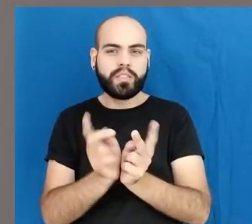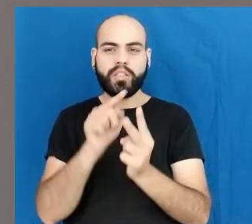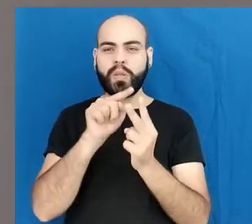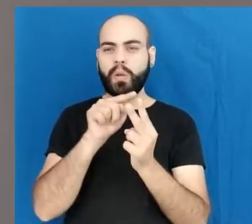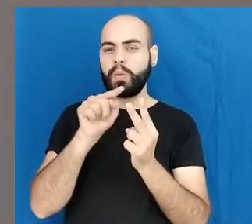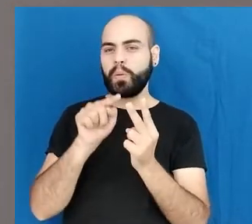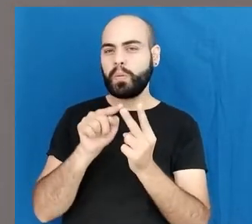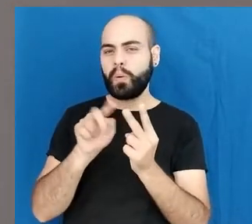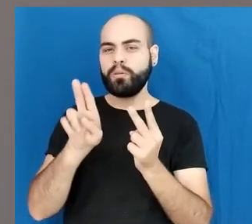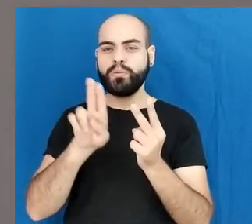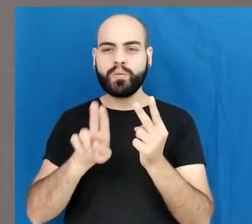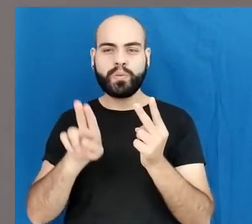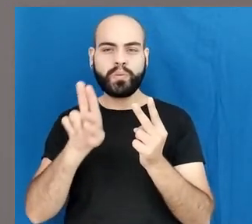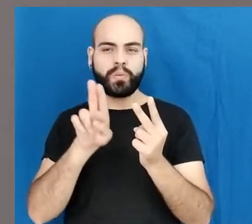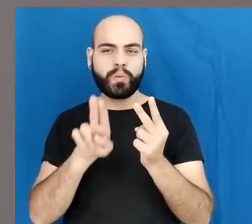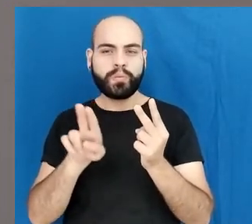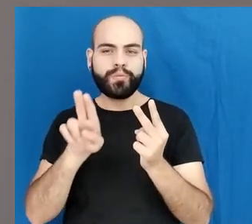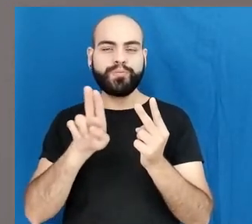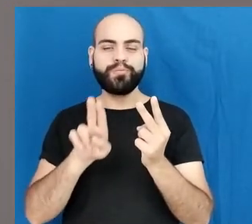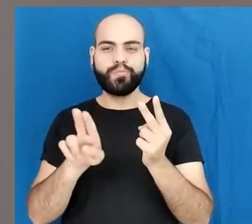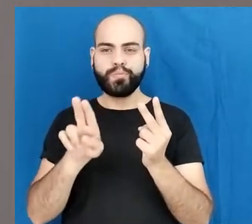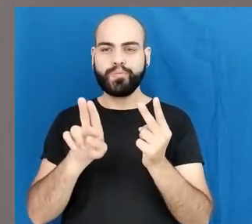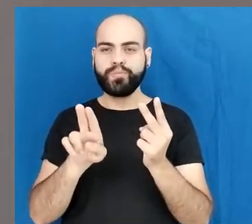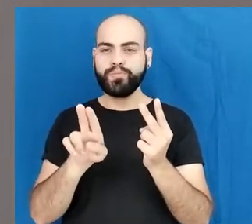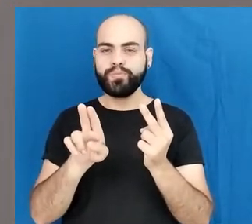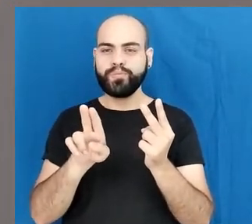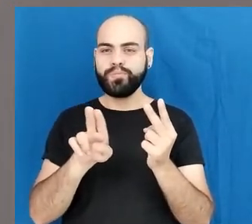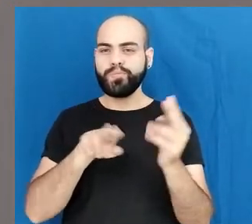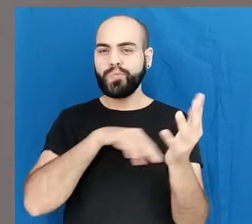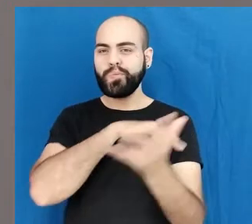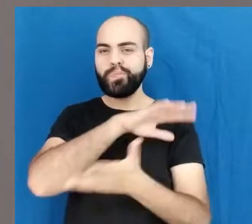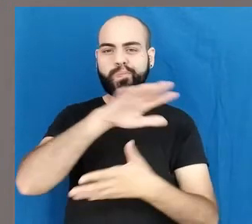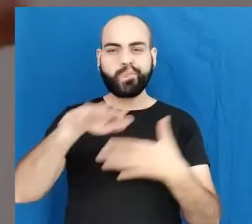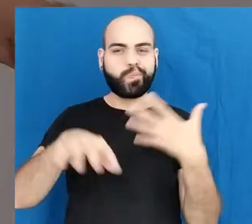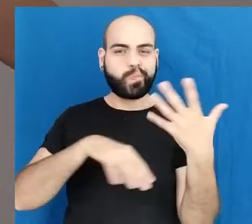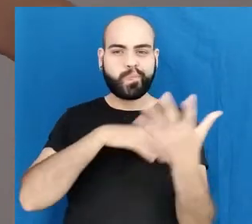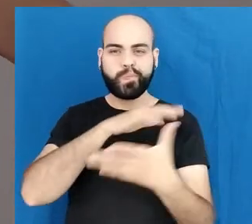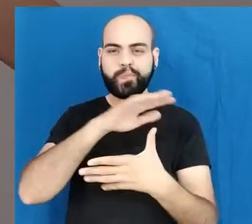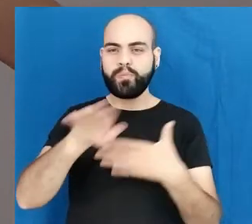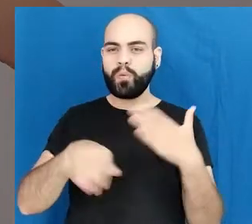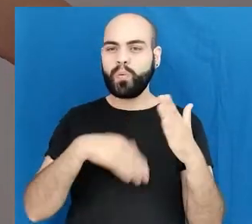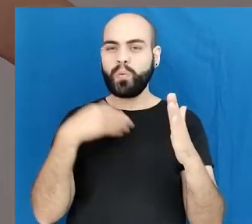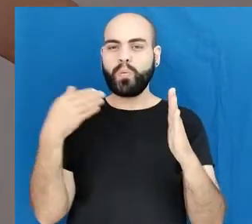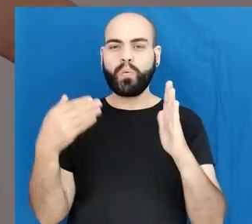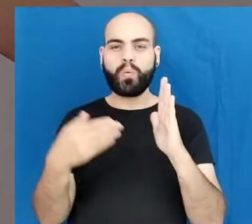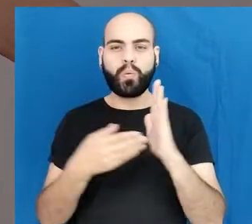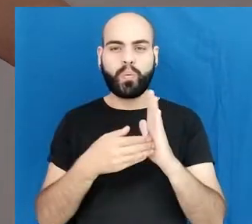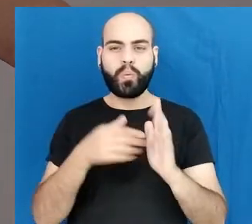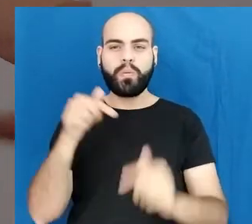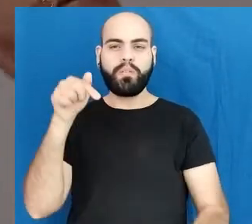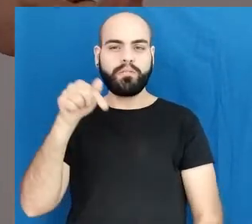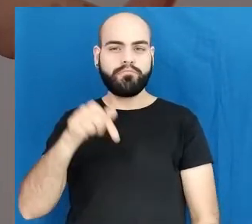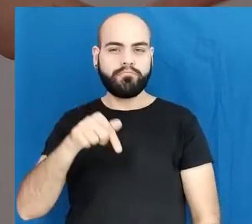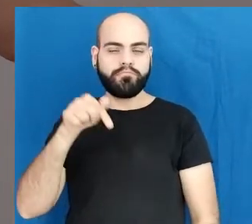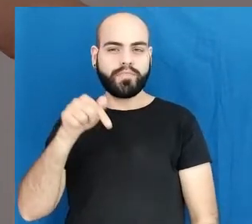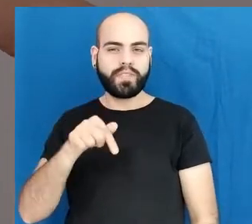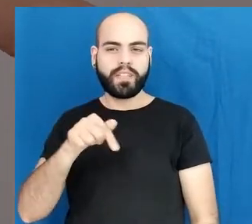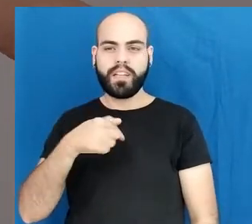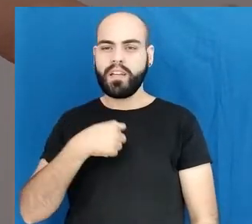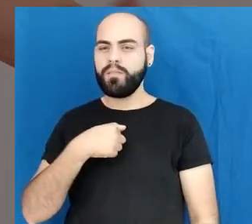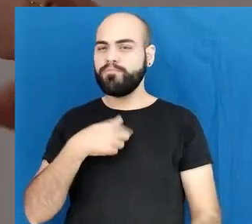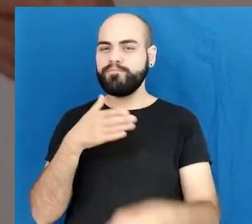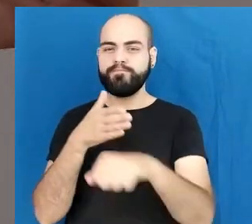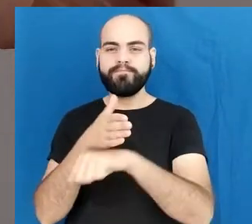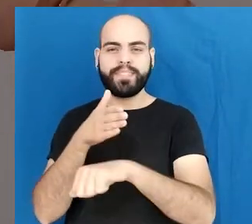outra coisa, teve dois destinos e detonou isso aqui muito realmente. Eu não frequentei